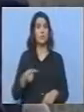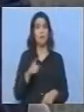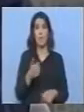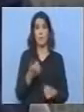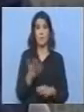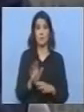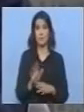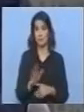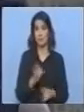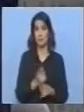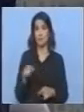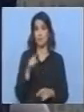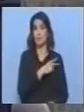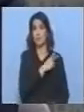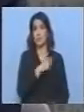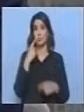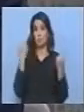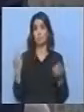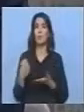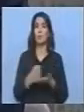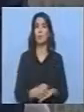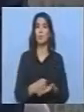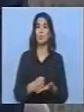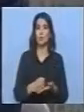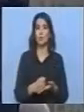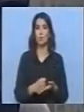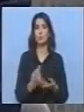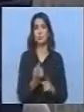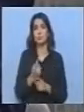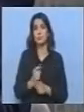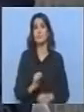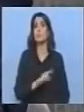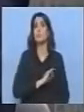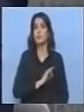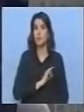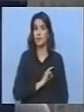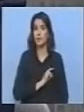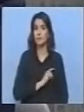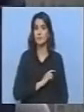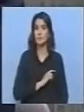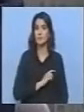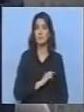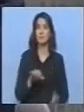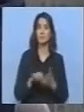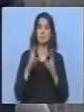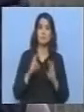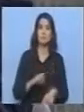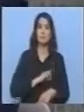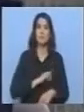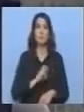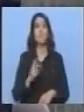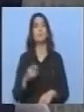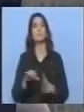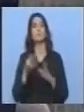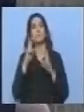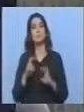exemplo em que as universidades públicas se apoiam em iniciativas de entidades privadas, portanto, sejam centros de investigação privados ou centros de